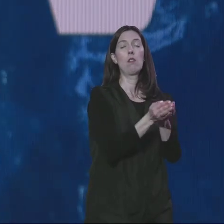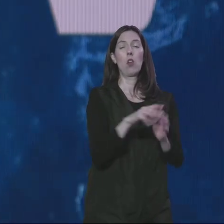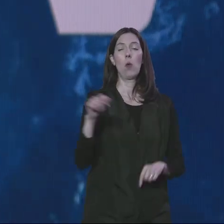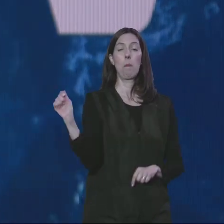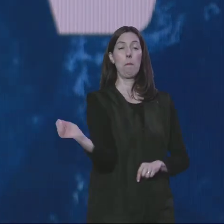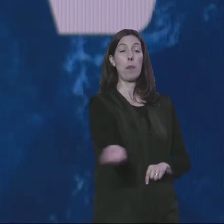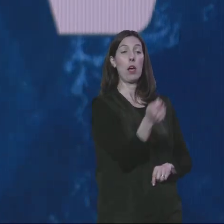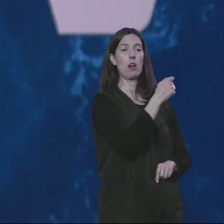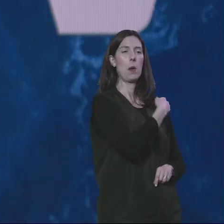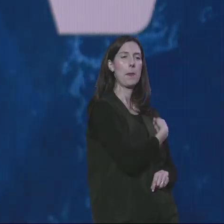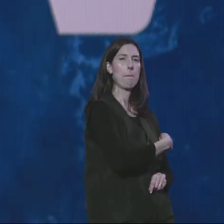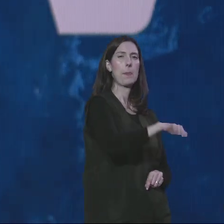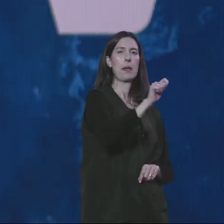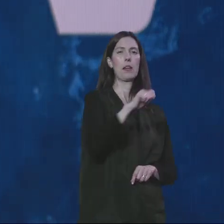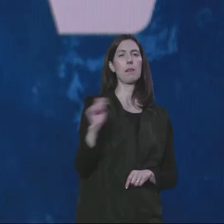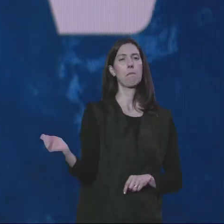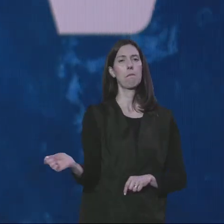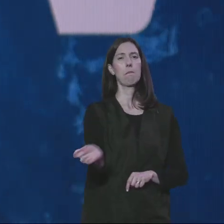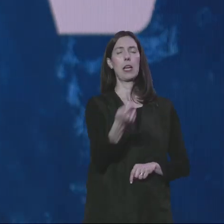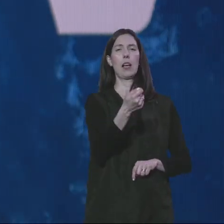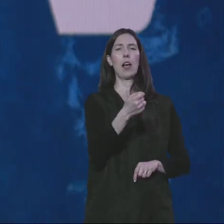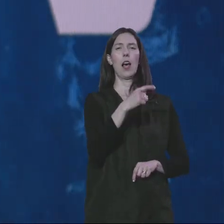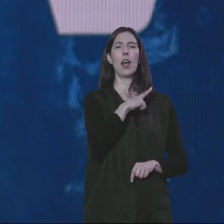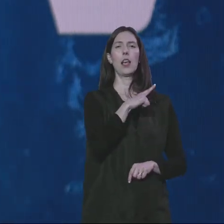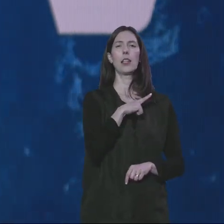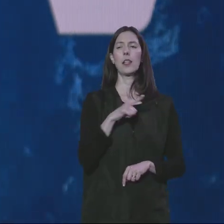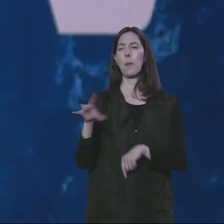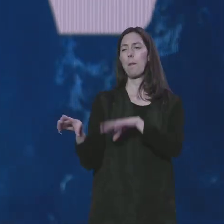softball e colecionam conchas.